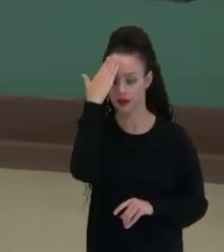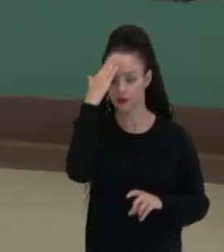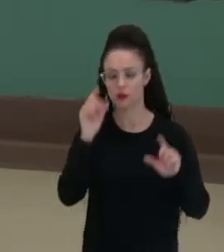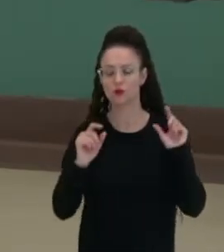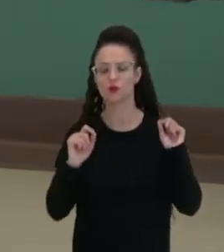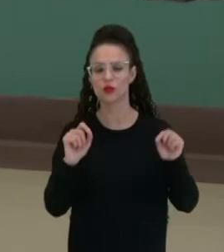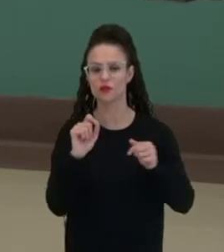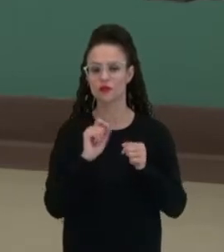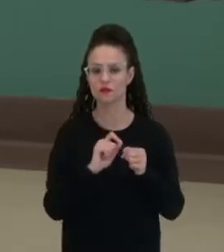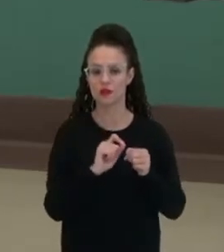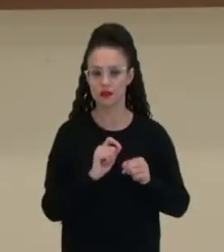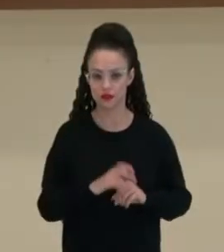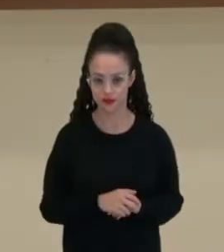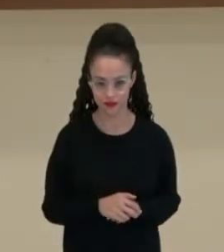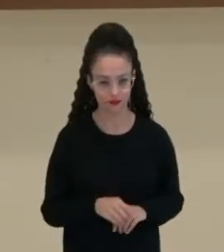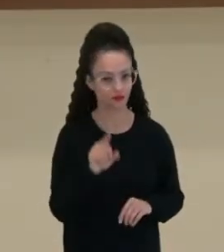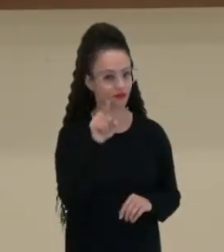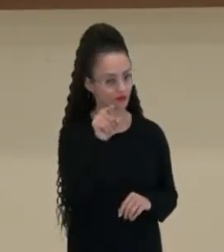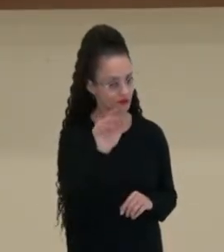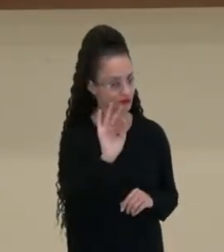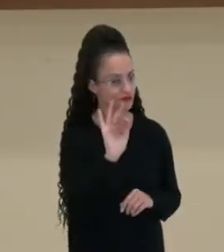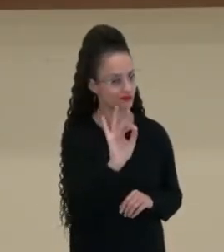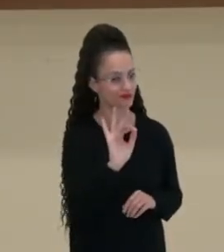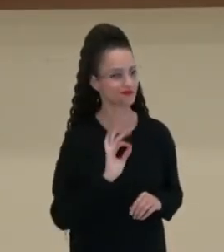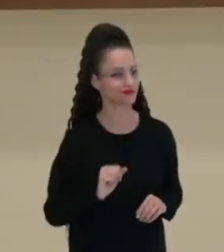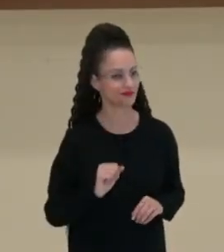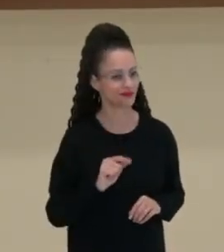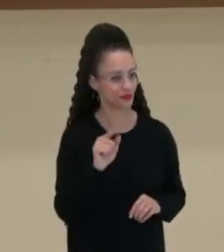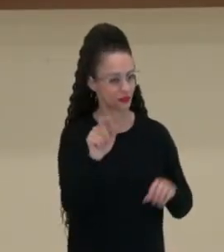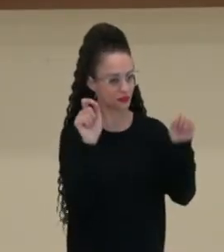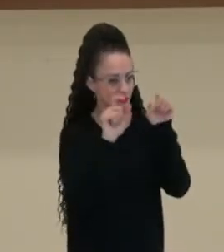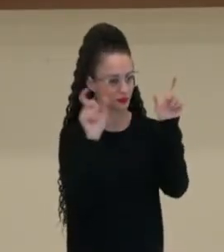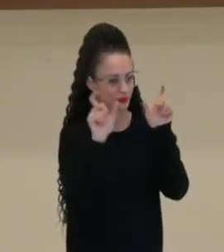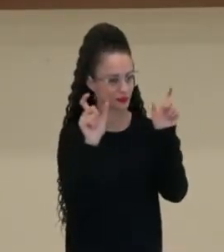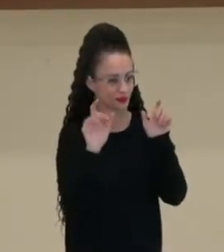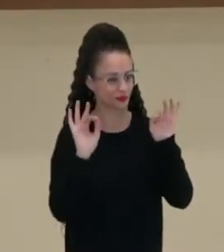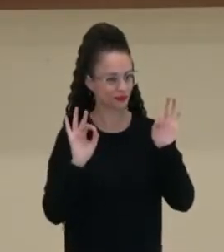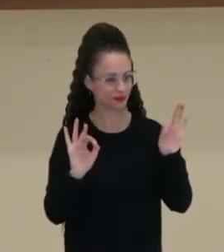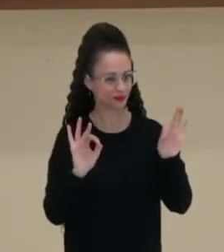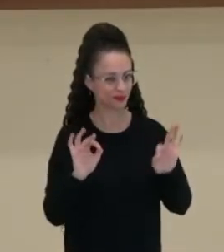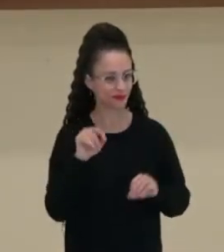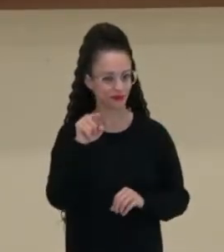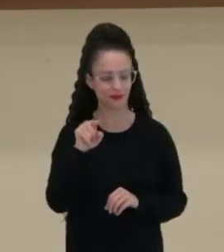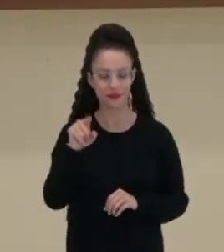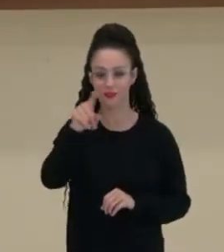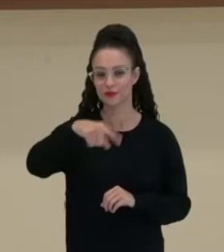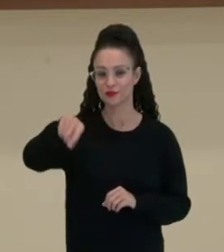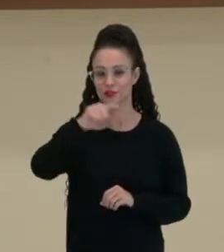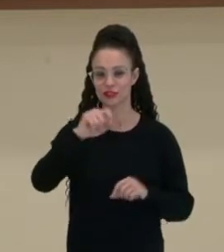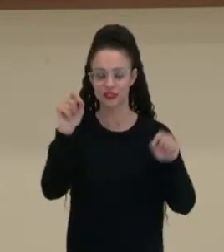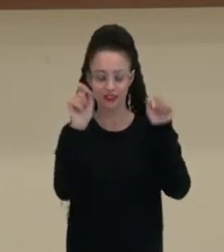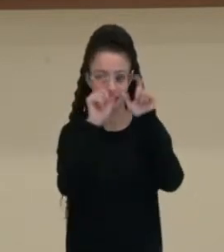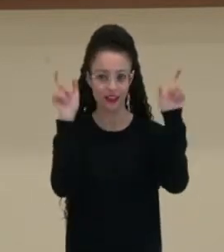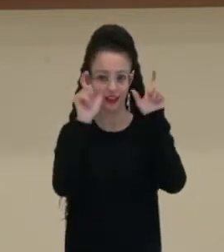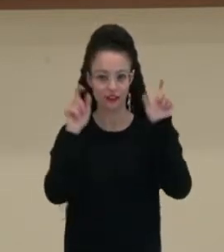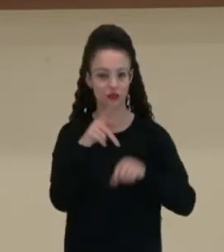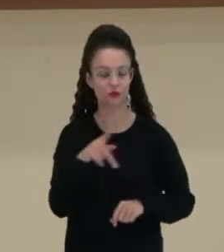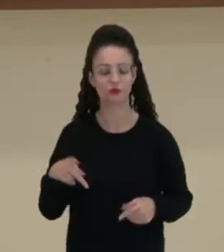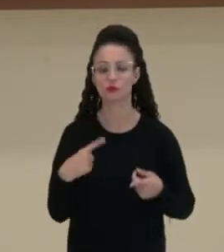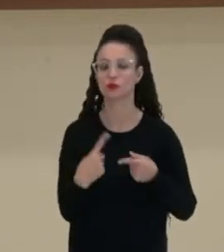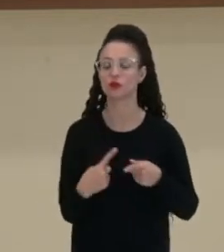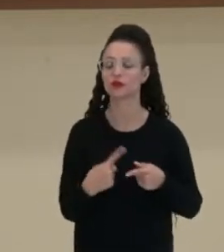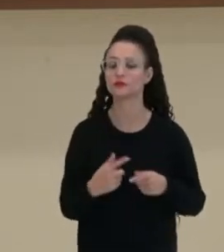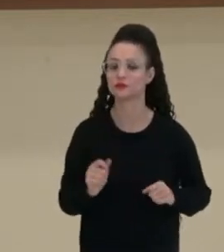quê? Ah, muito bem, você está ligado hoje, hein? Como dizem vocês, ligadíssimo, prof. Por